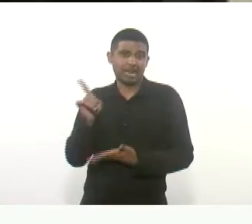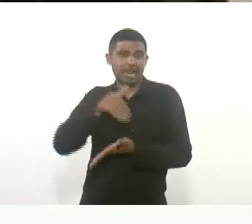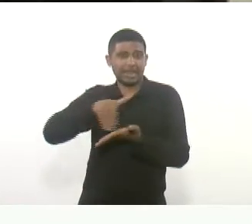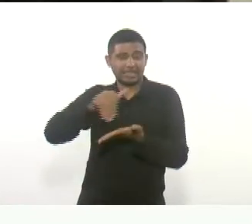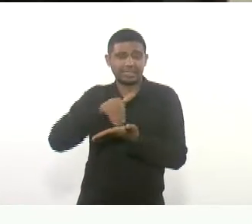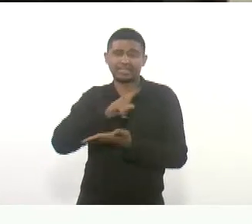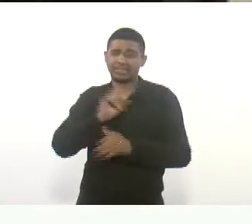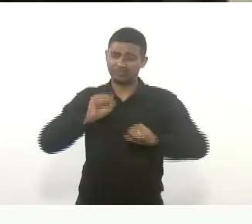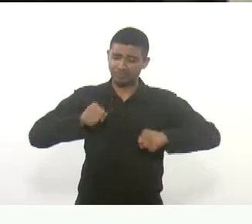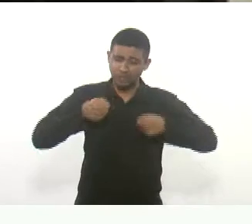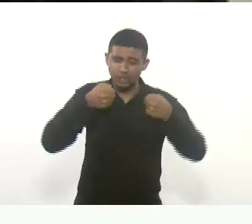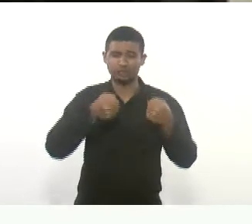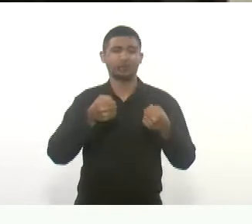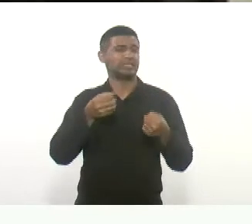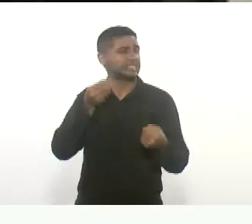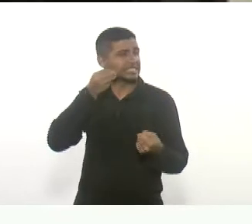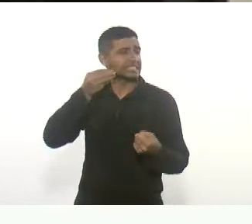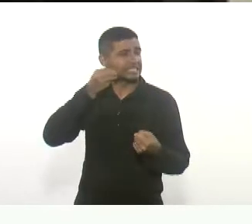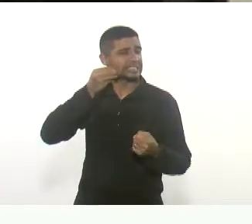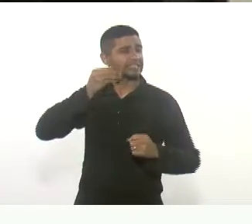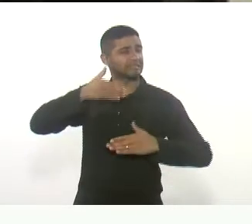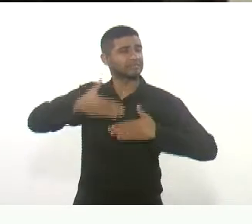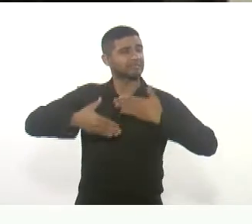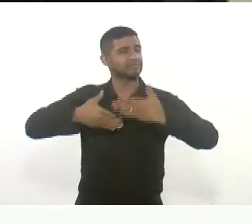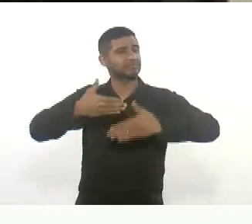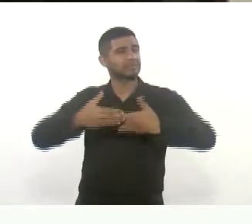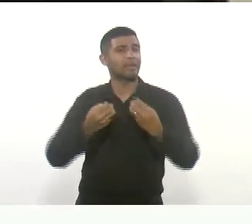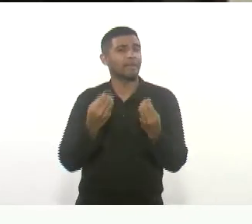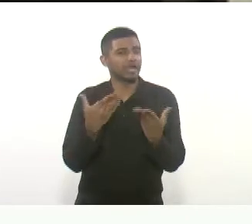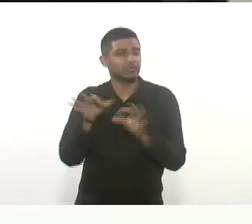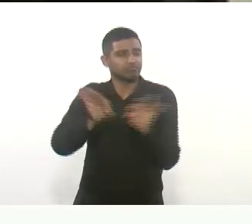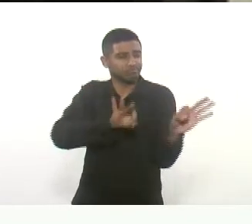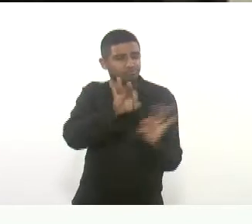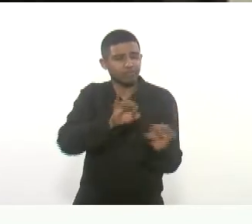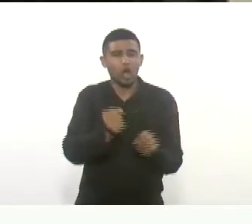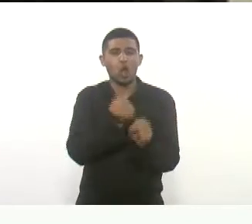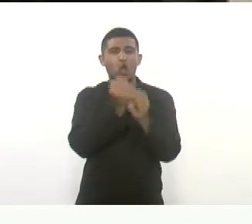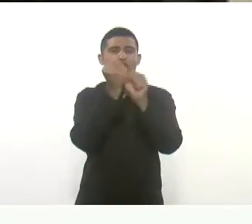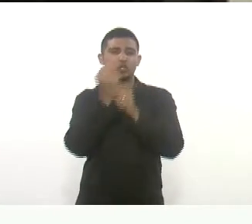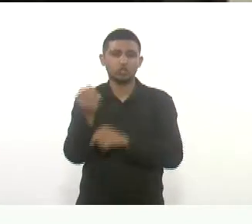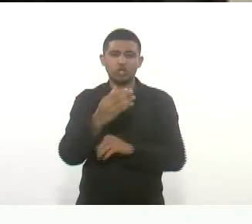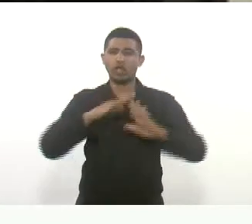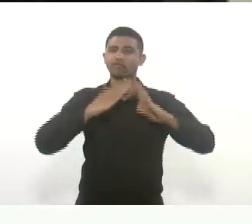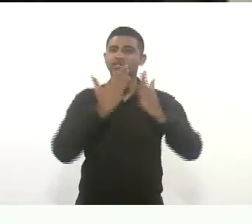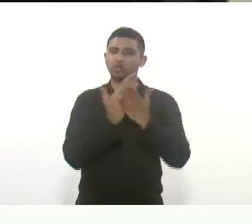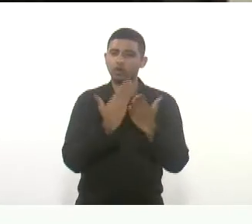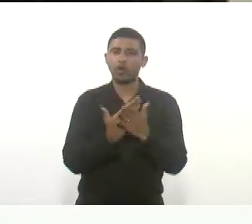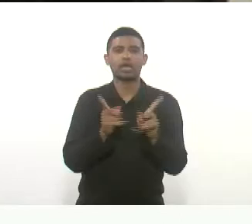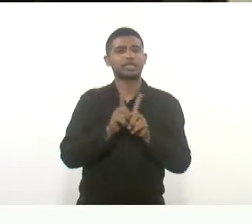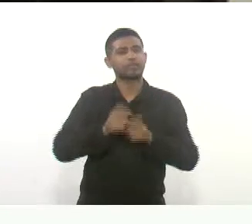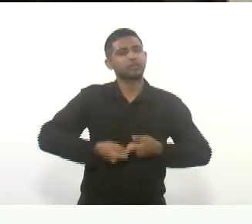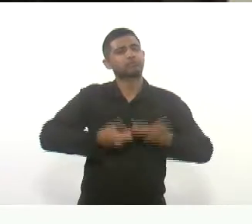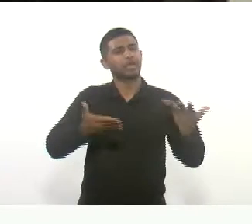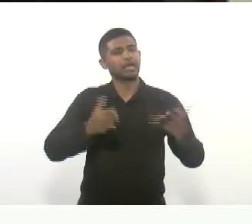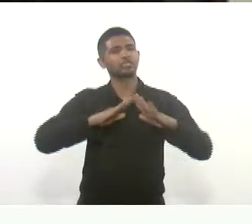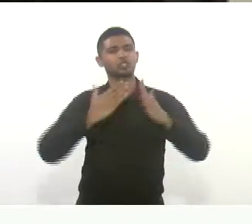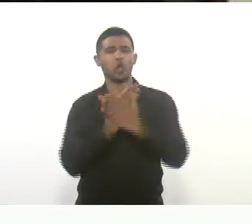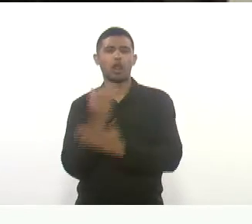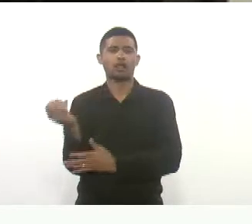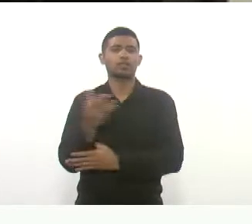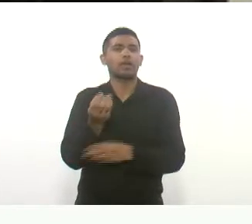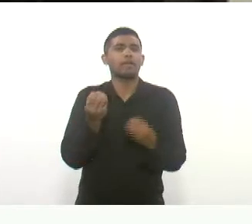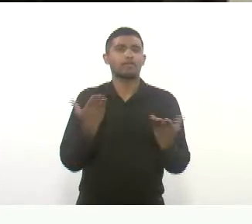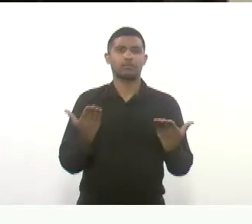vem se empenhando e muito para que possa construir novas escolas, oferecer novas escolas para que a